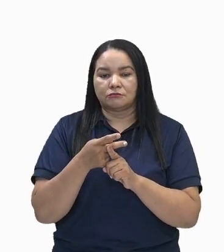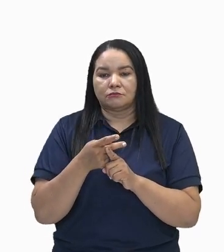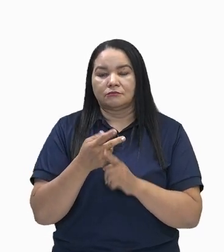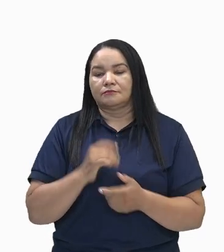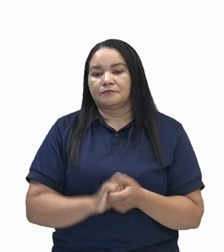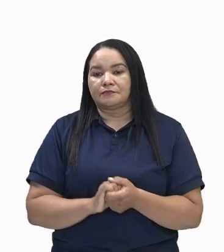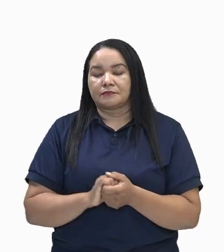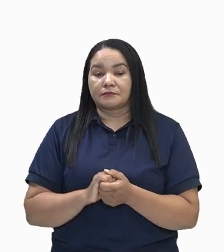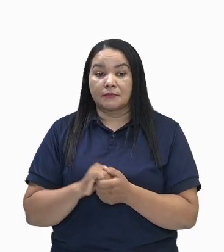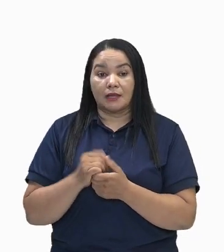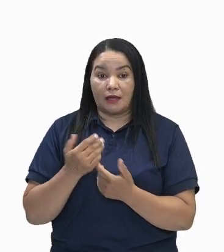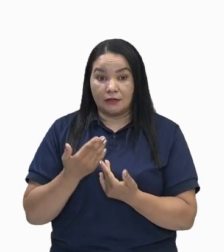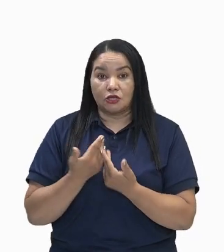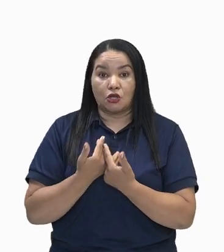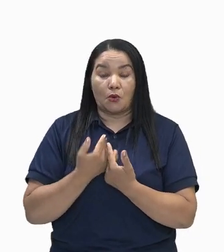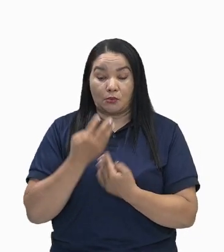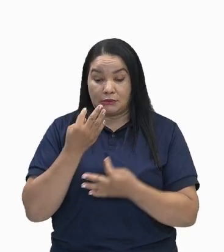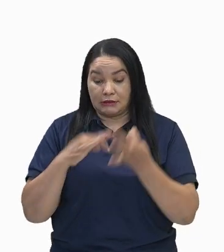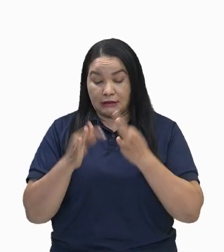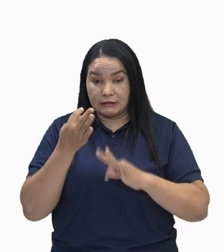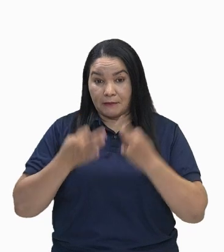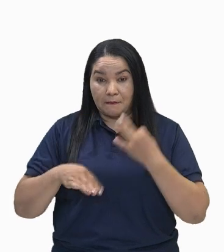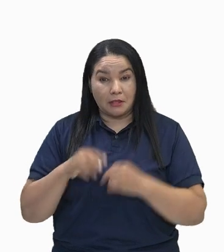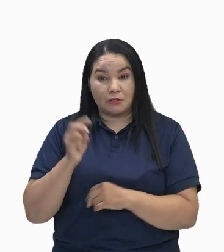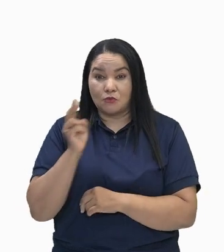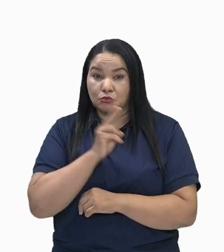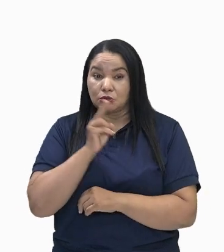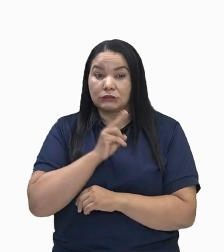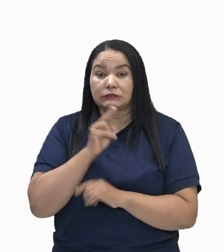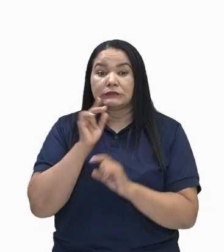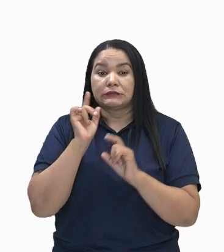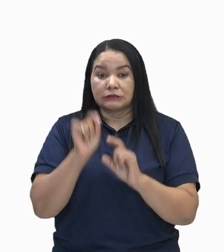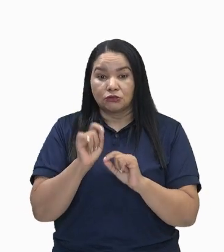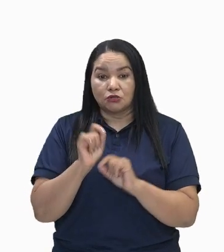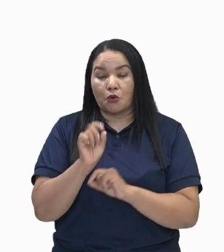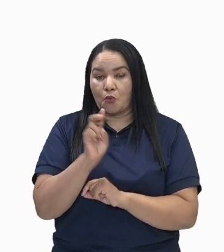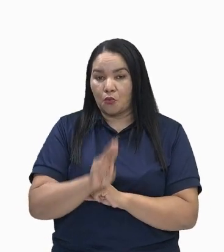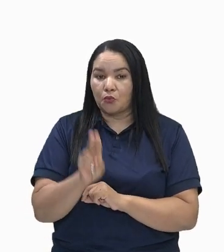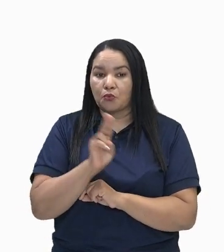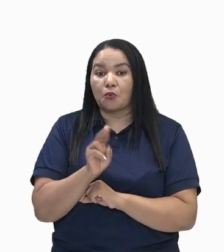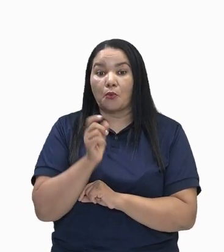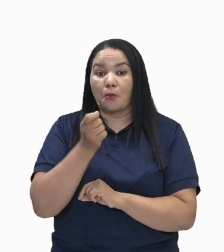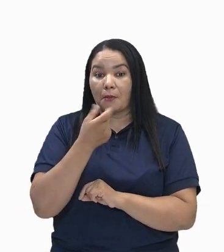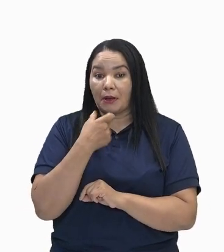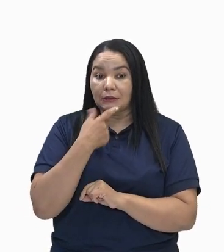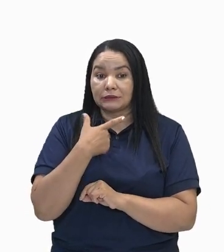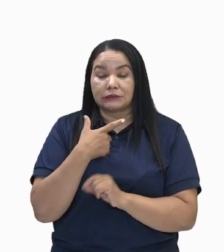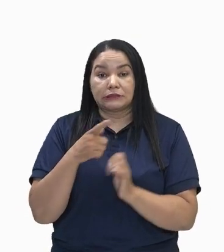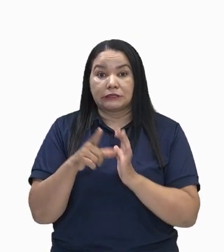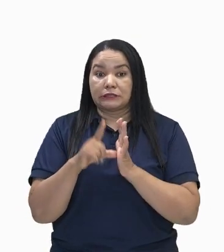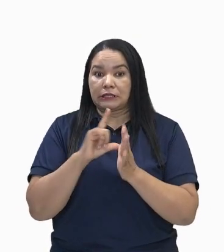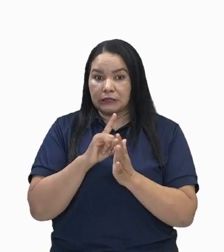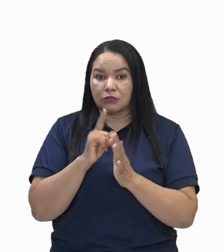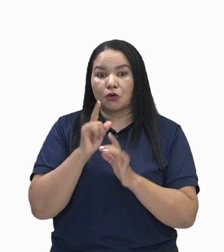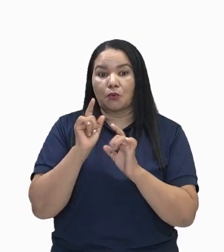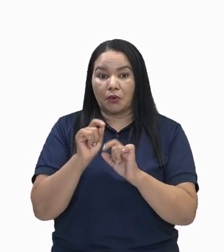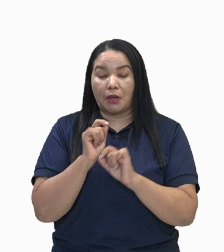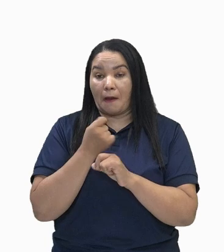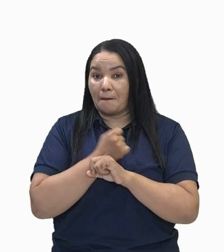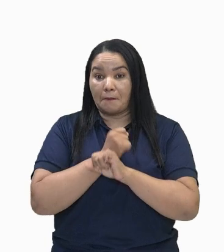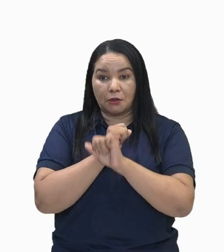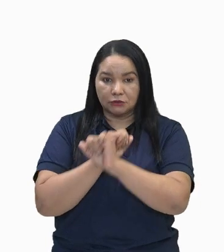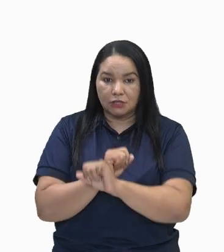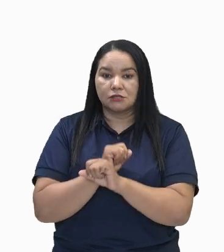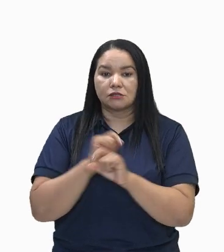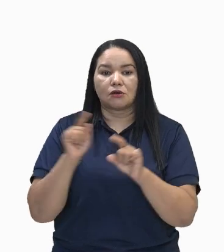de emergência que consiste no uso de medicamentos antirretrovirais após